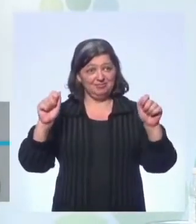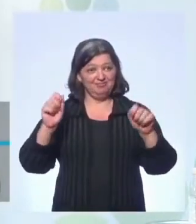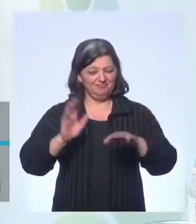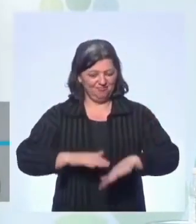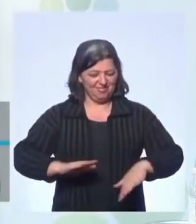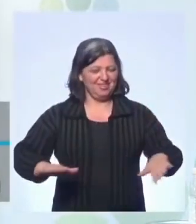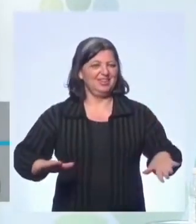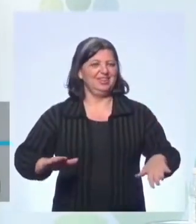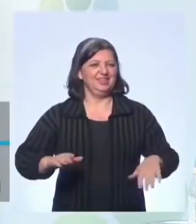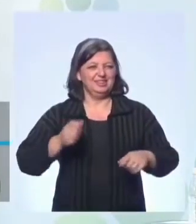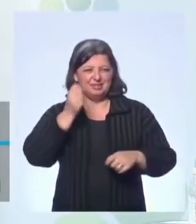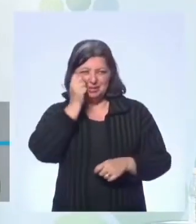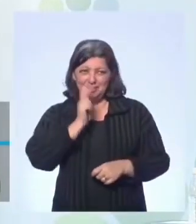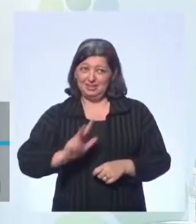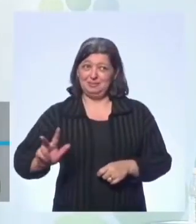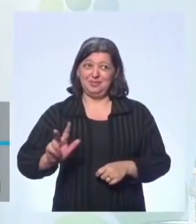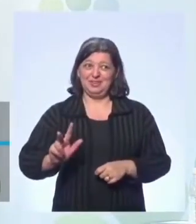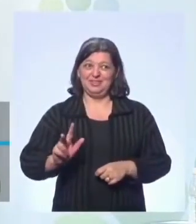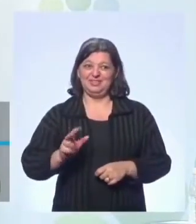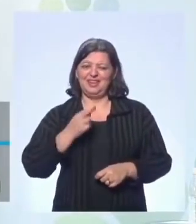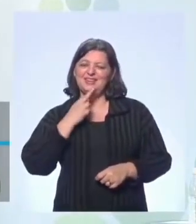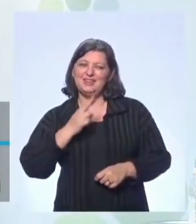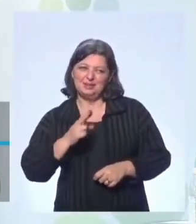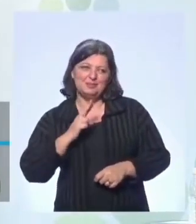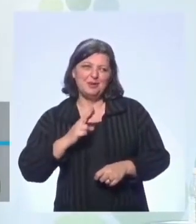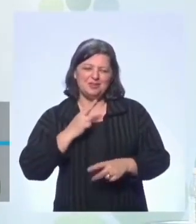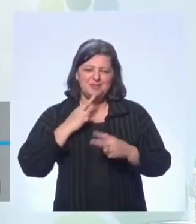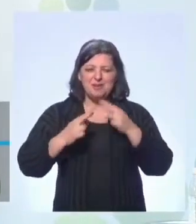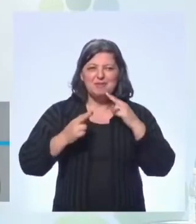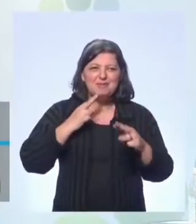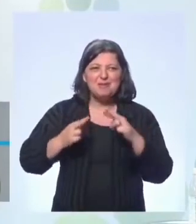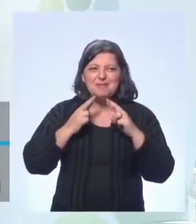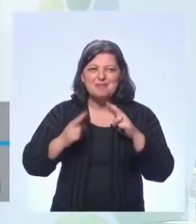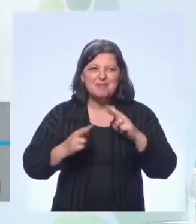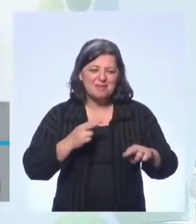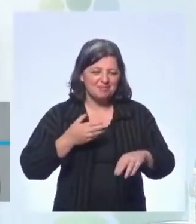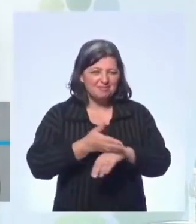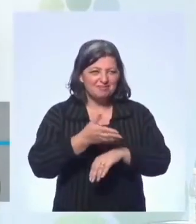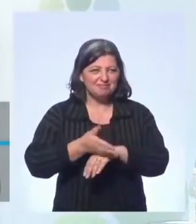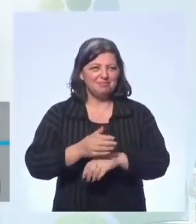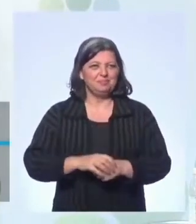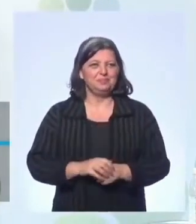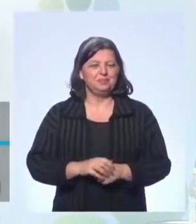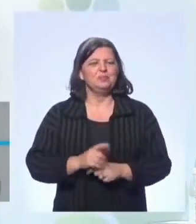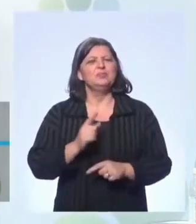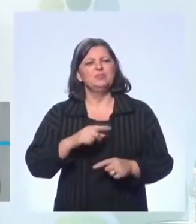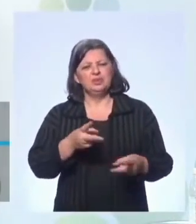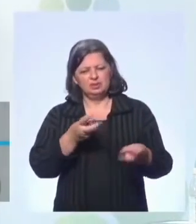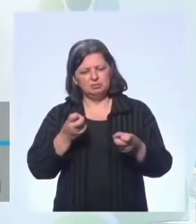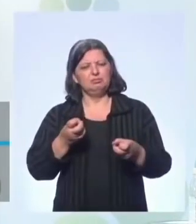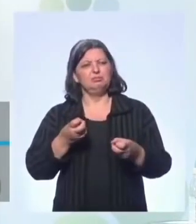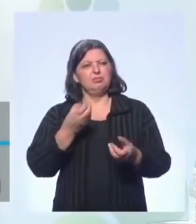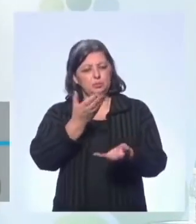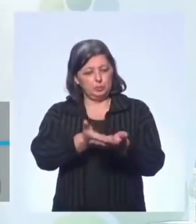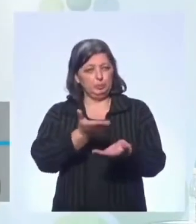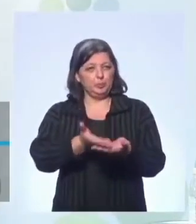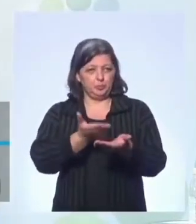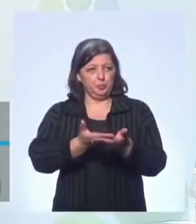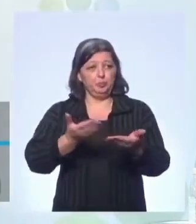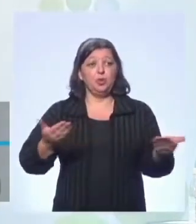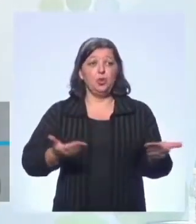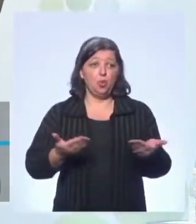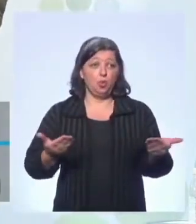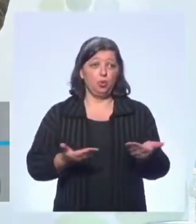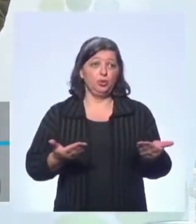está esperta e as respostas estão subindo. Bom, você consegue identificar aqui nessa aula de